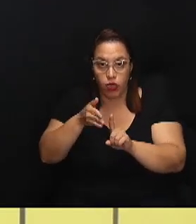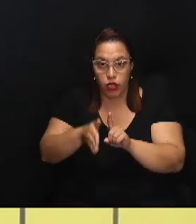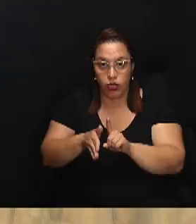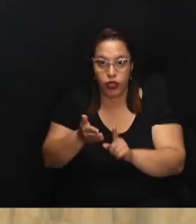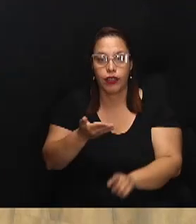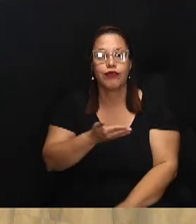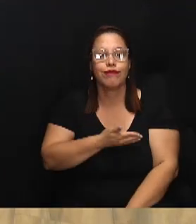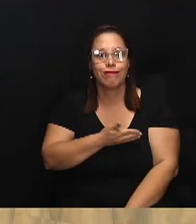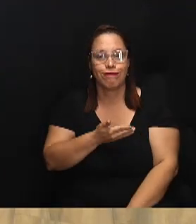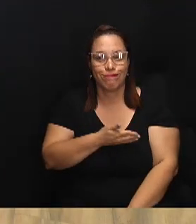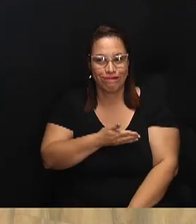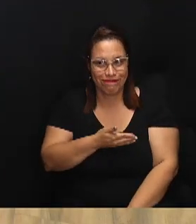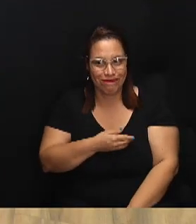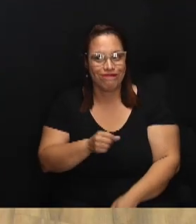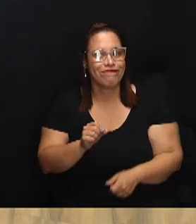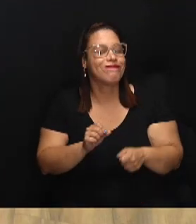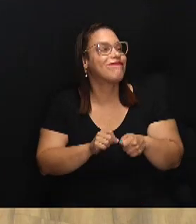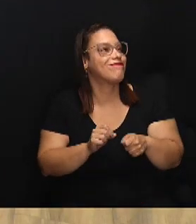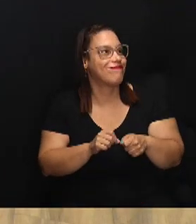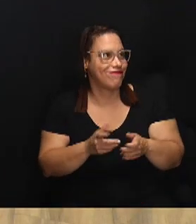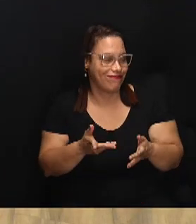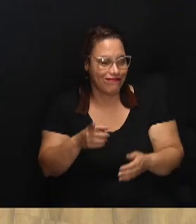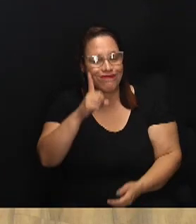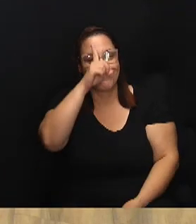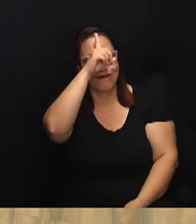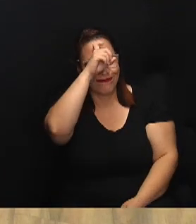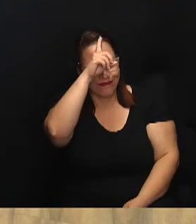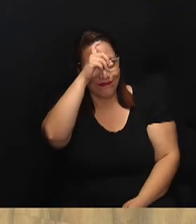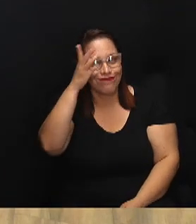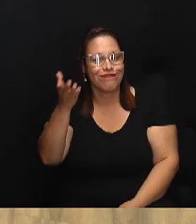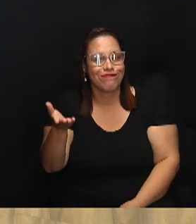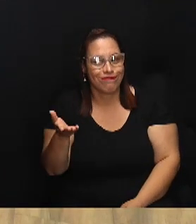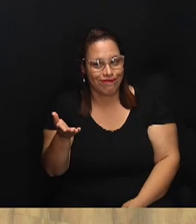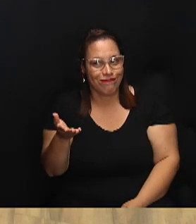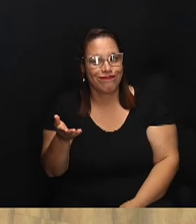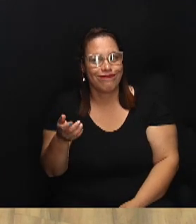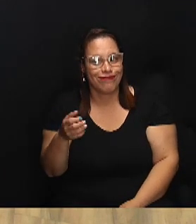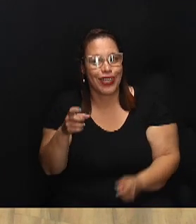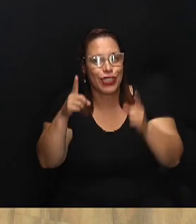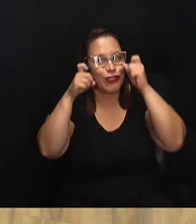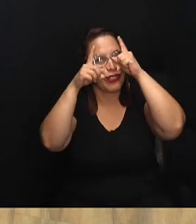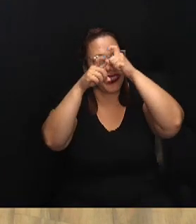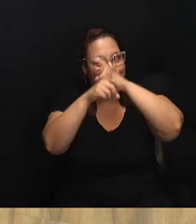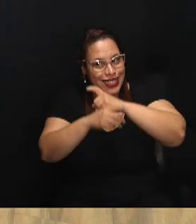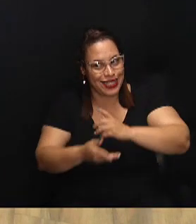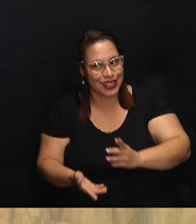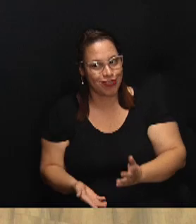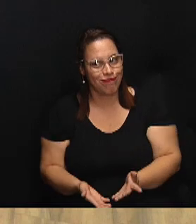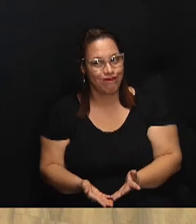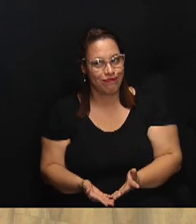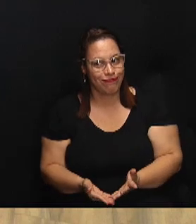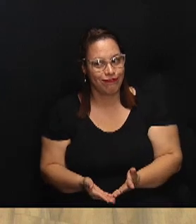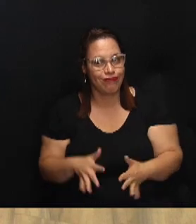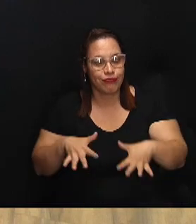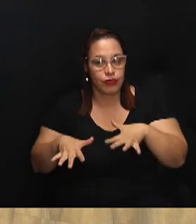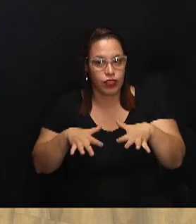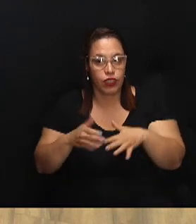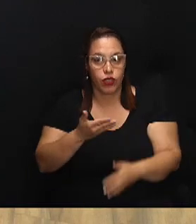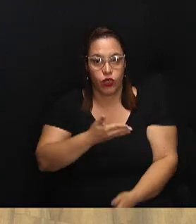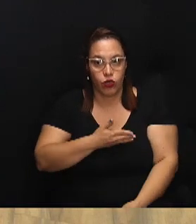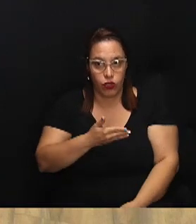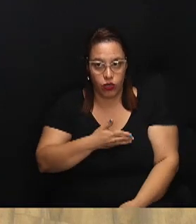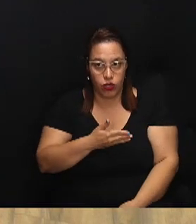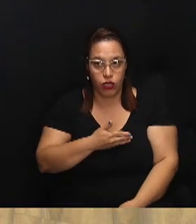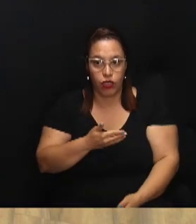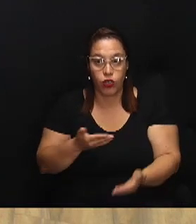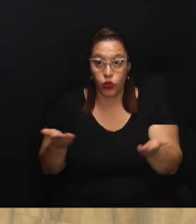amizade que é feita lá no Aquela hospital, amizade, né, dos perrengues, Sim. né? Então foi nesse momento que eu conheci uma amiga que faz